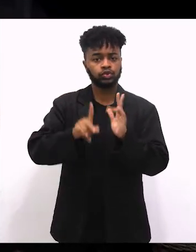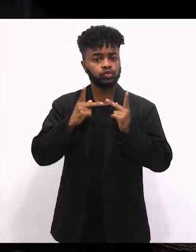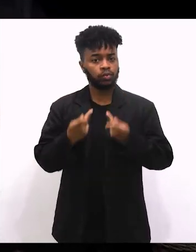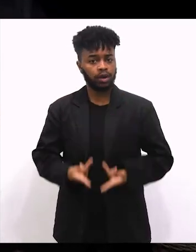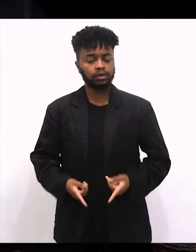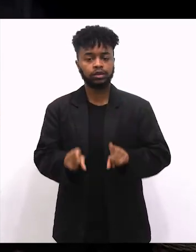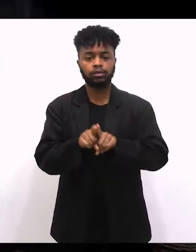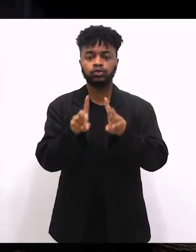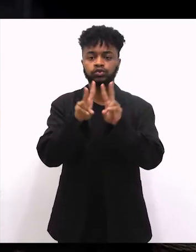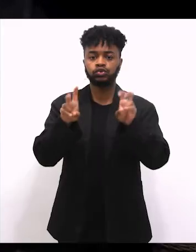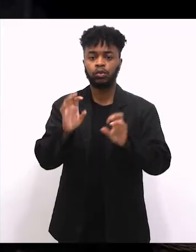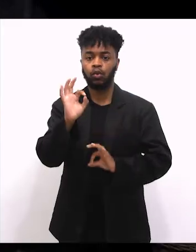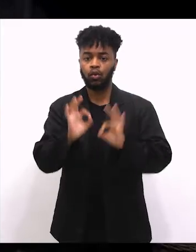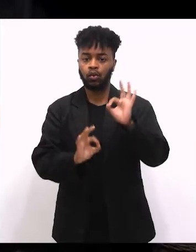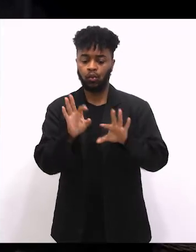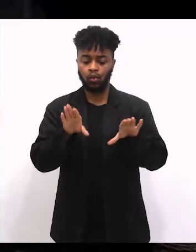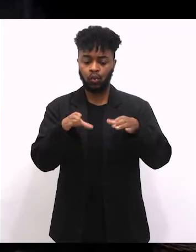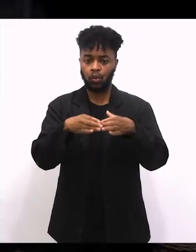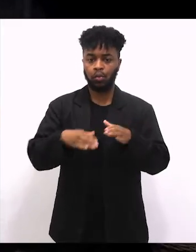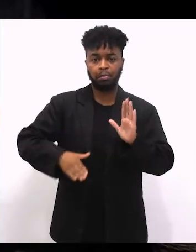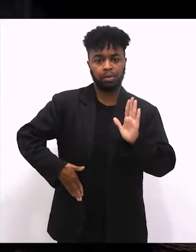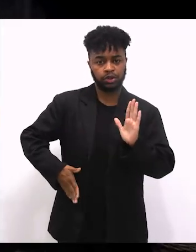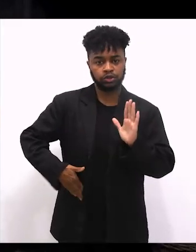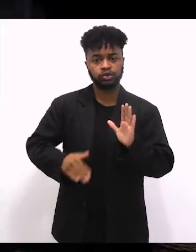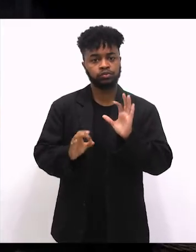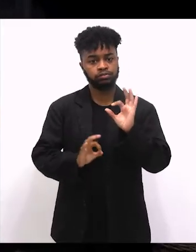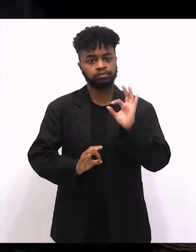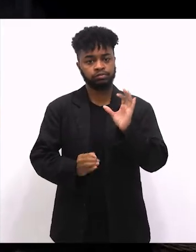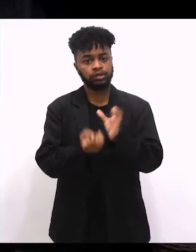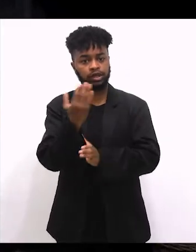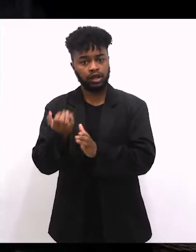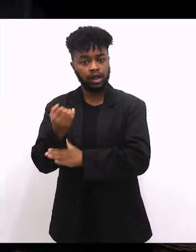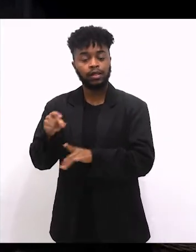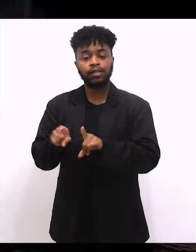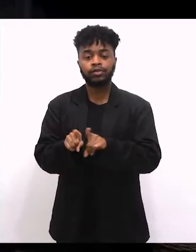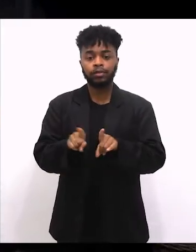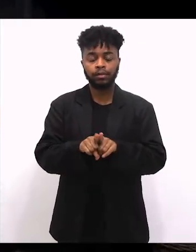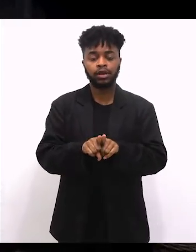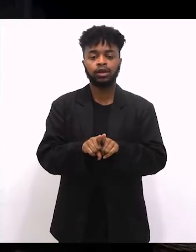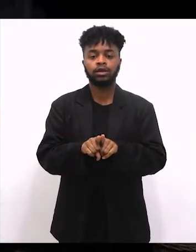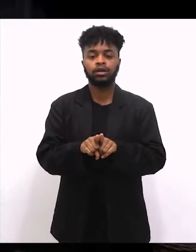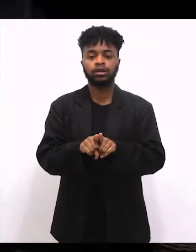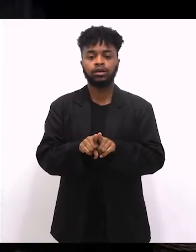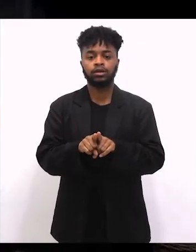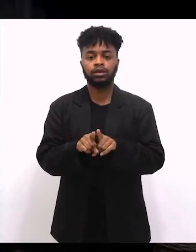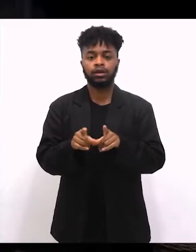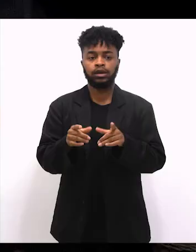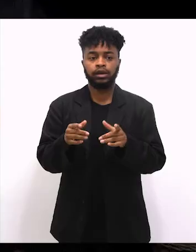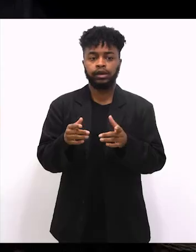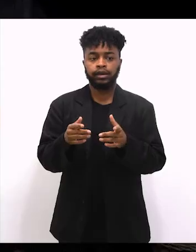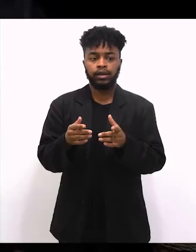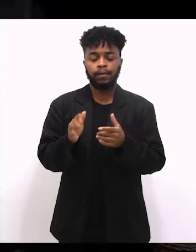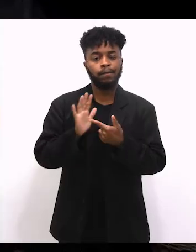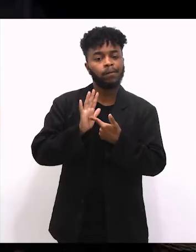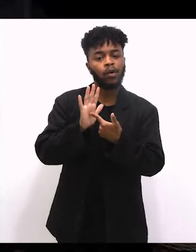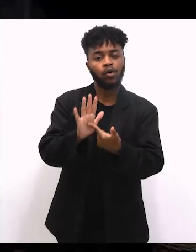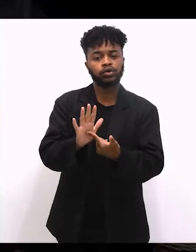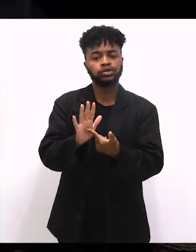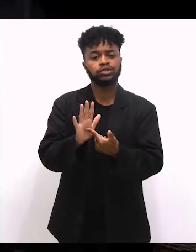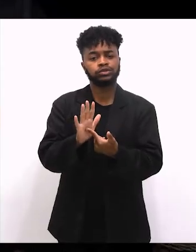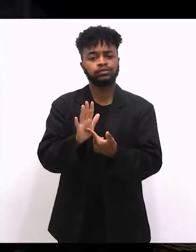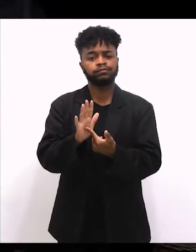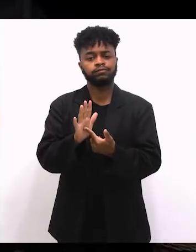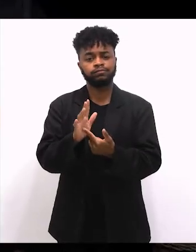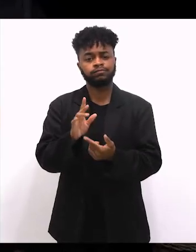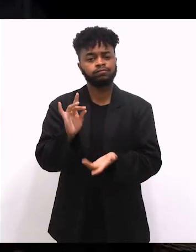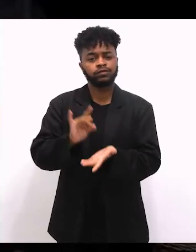em termos de organizações criminosas que se instituem e que acabam trazendo para uma realidade